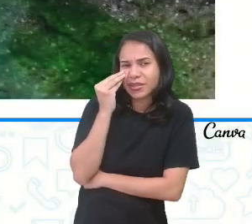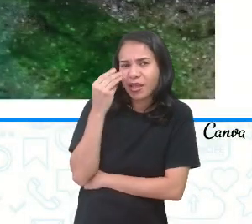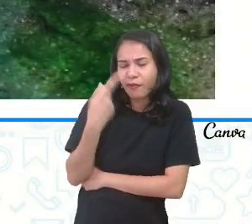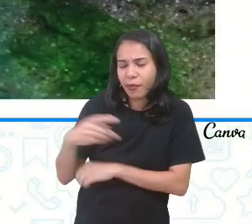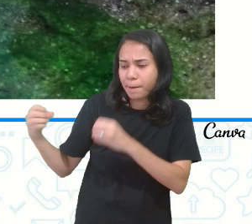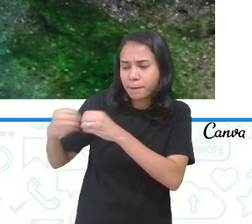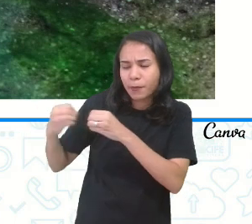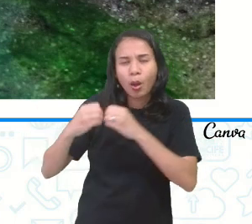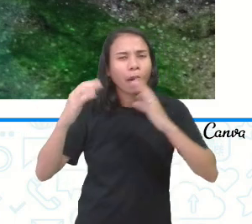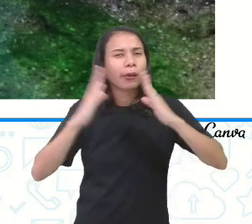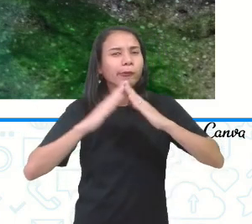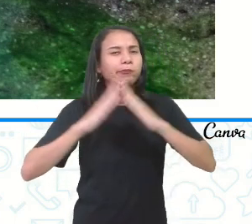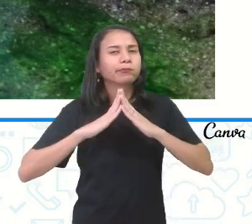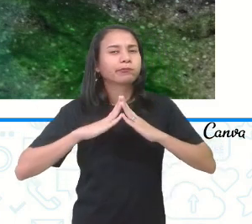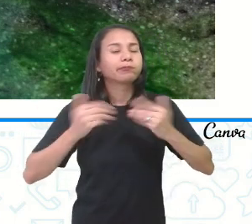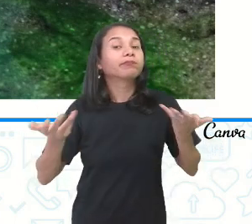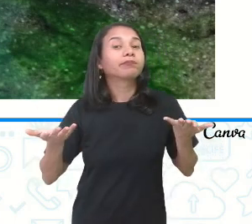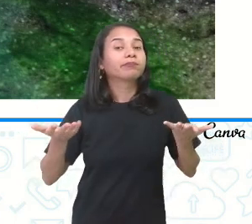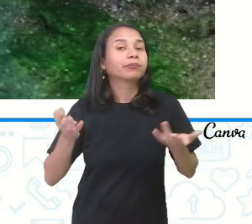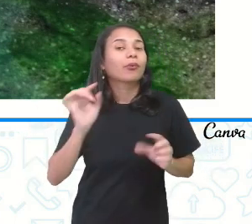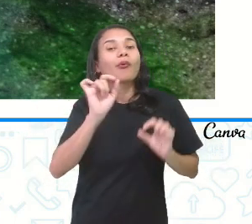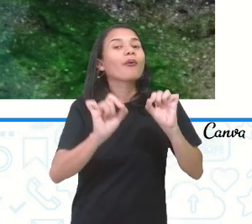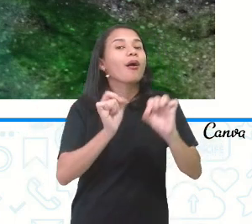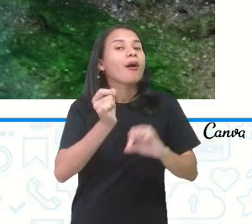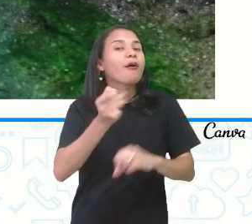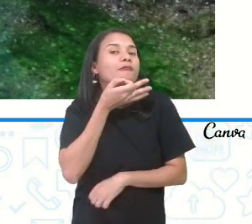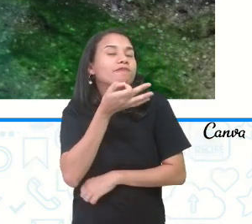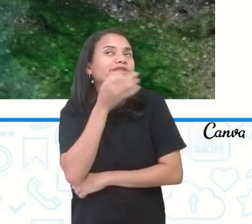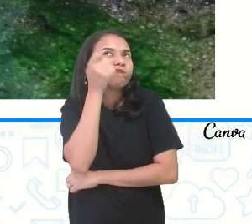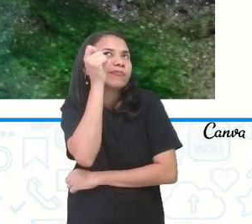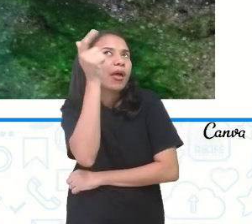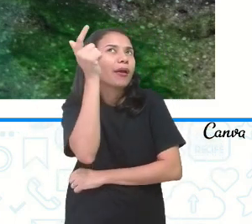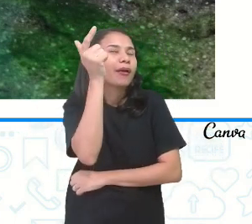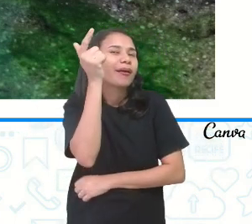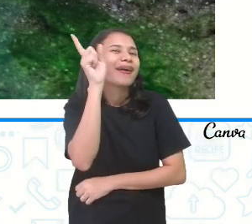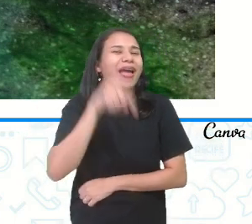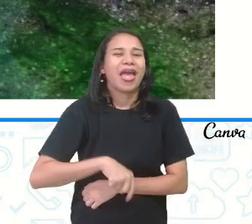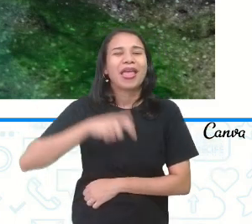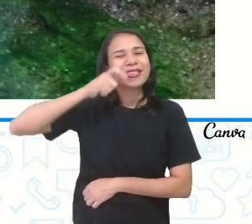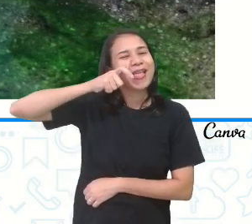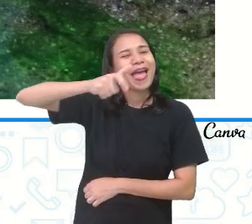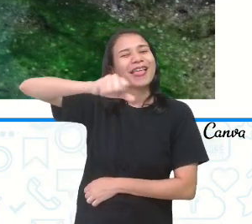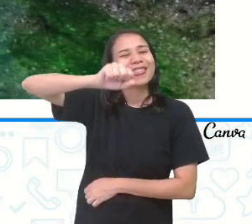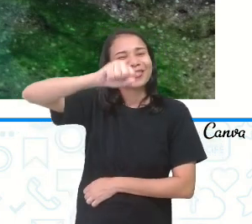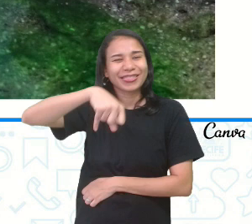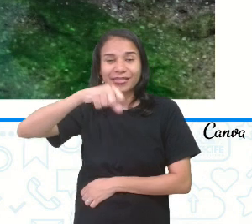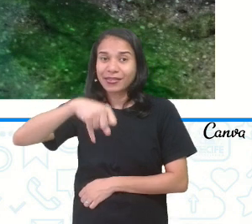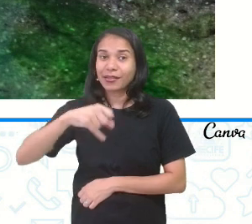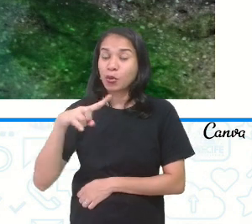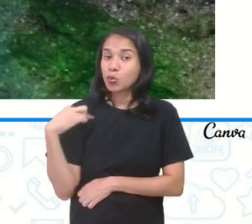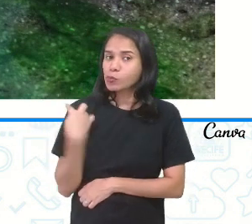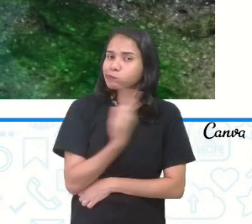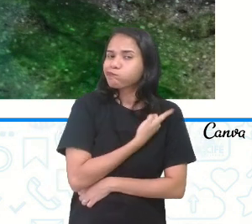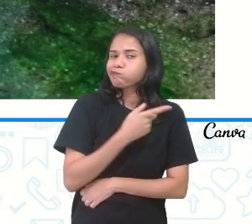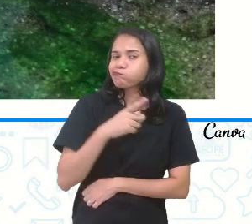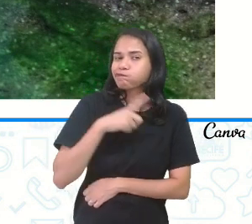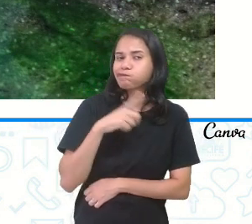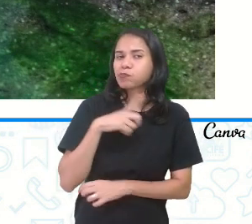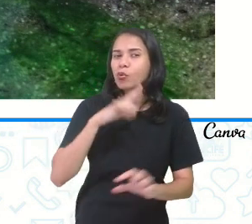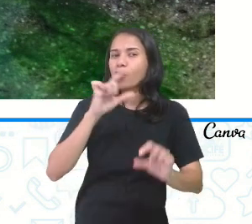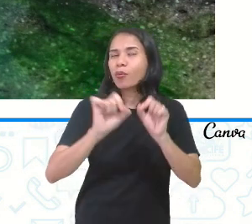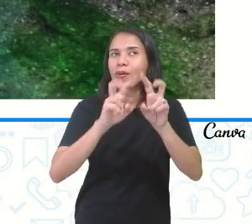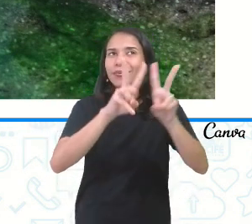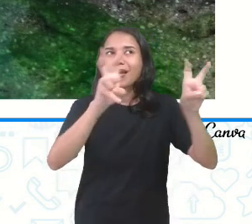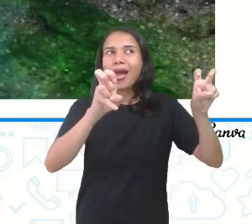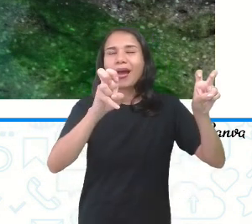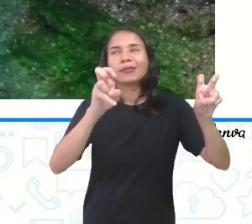suas proximidades? E aí, o que você acha dessa ideia? Eu acho super interessante, né? A gente colocar o que tem ao redor.